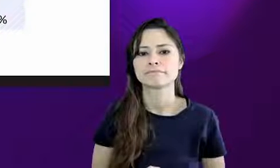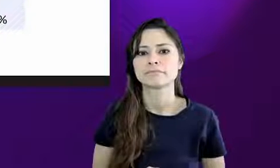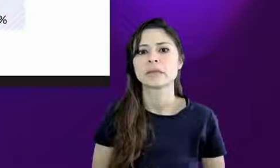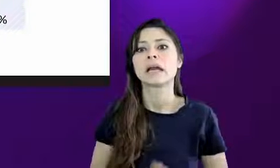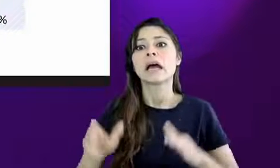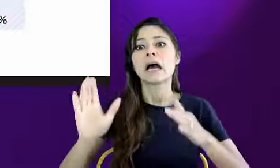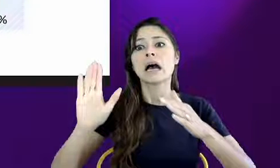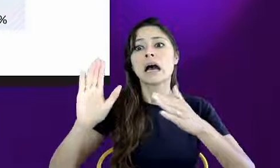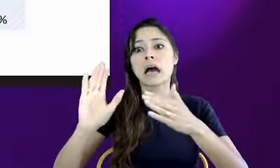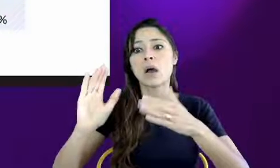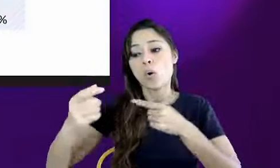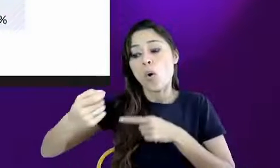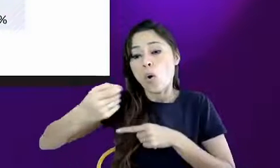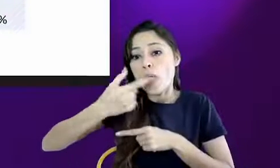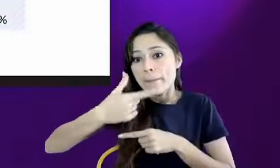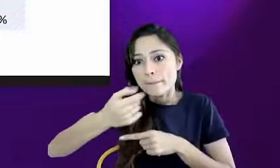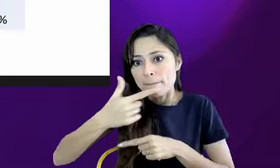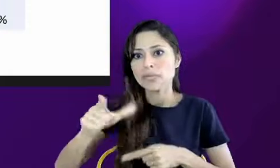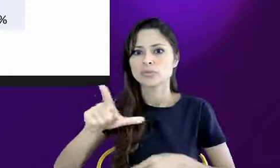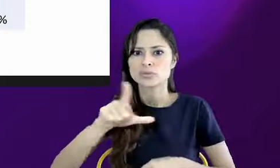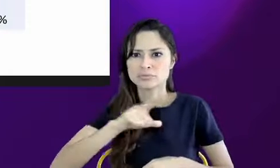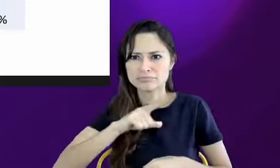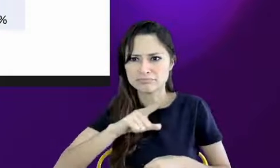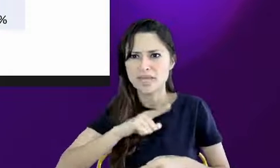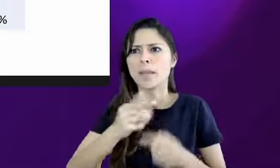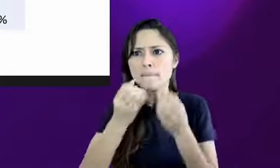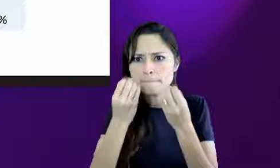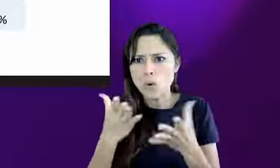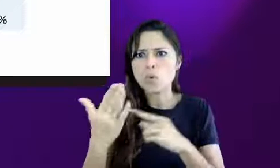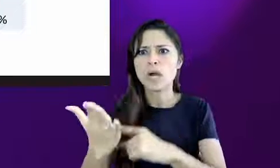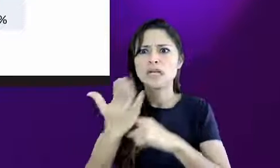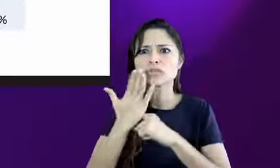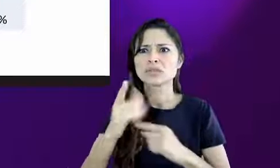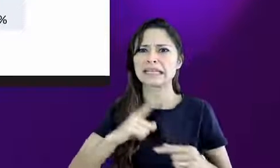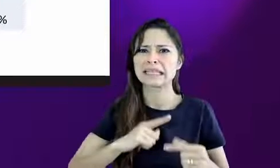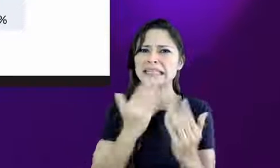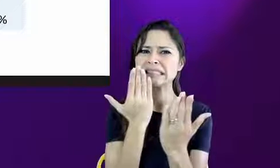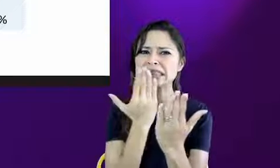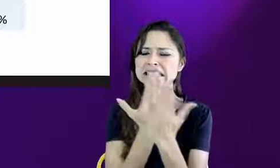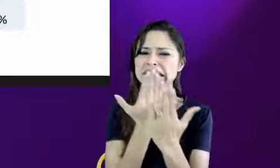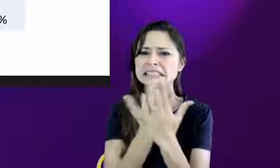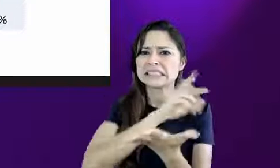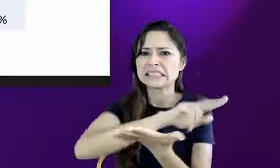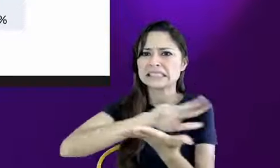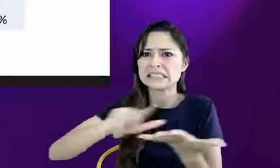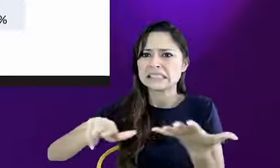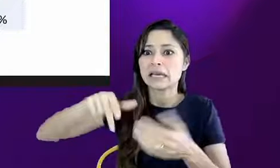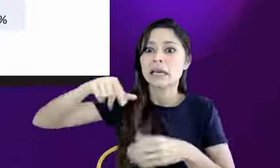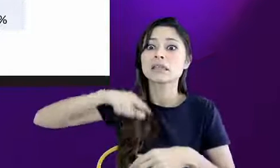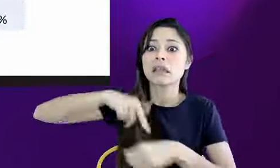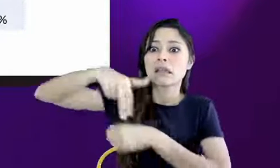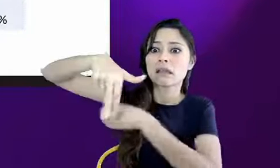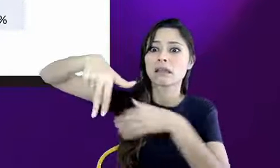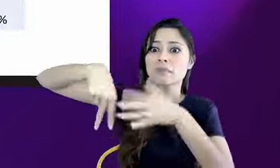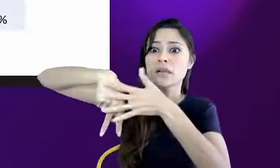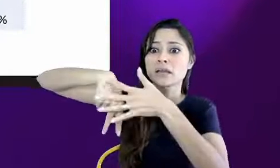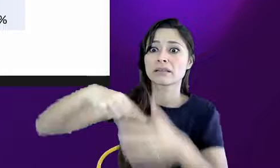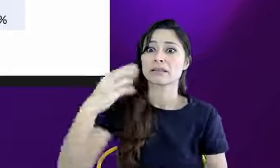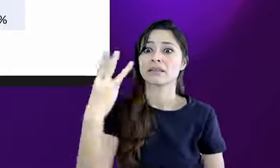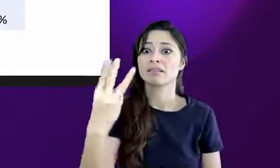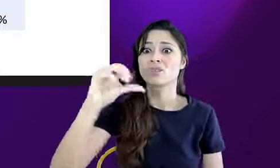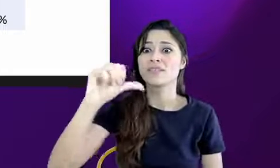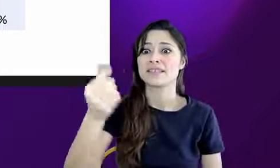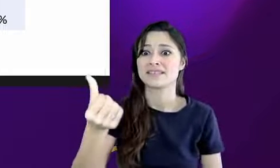sistêmico, numa das melhores revisões que nós temos, de 9 estudos com 396 pacientes, os dados nós vemos